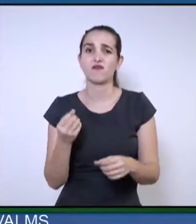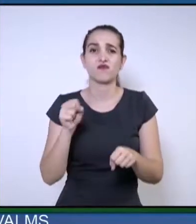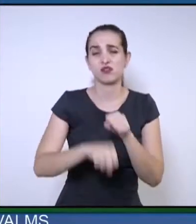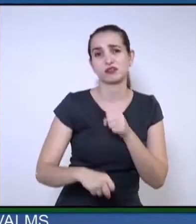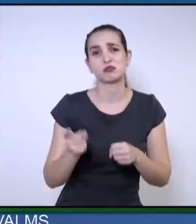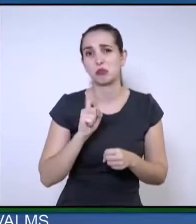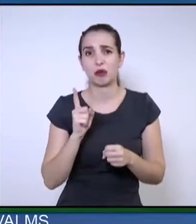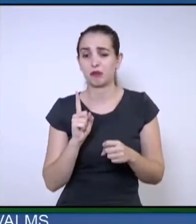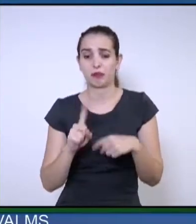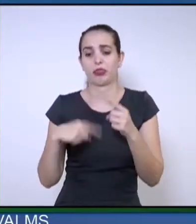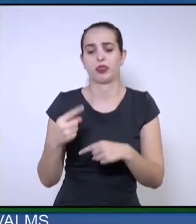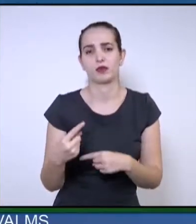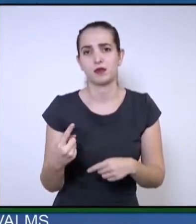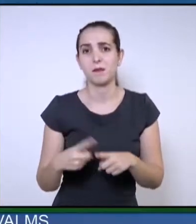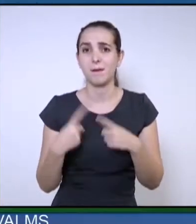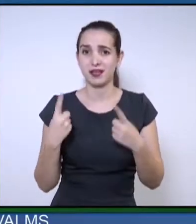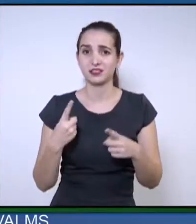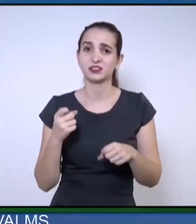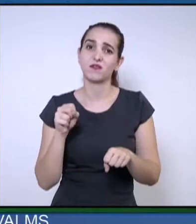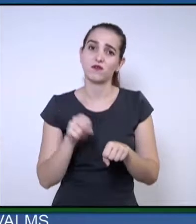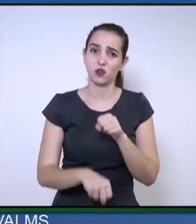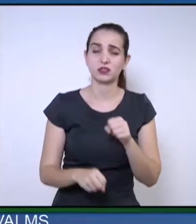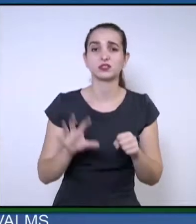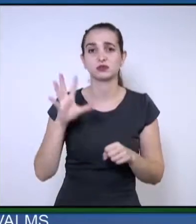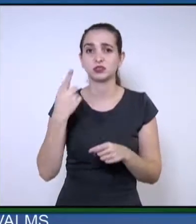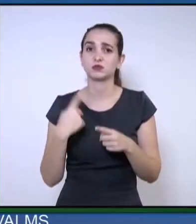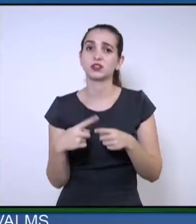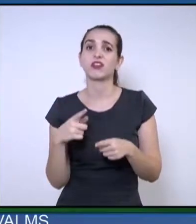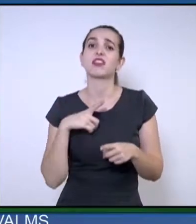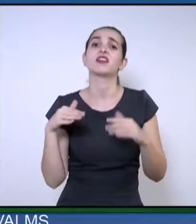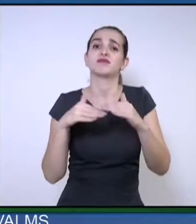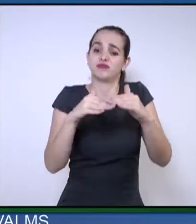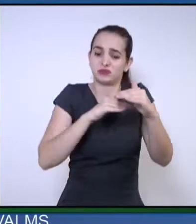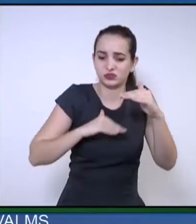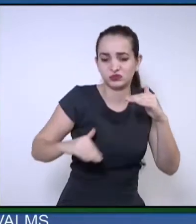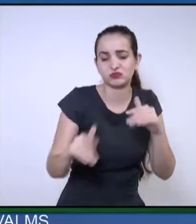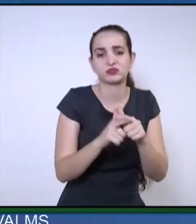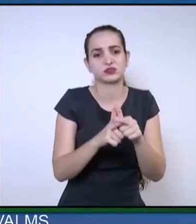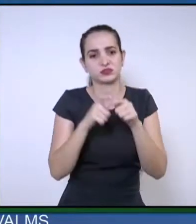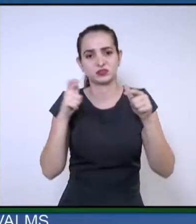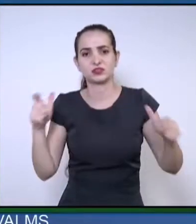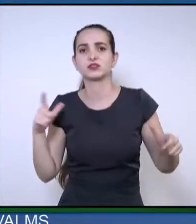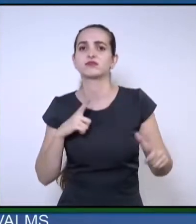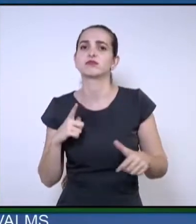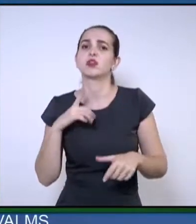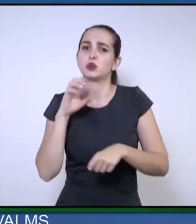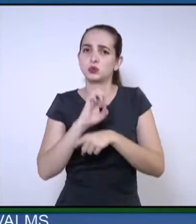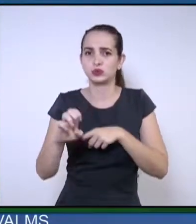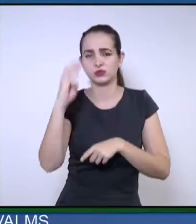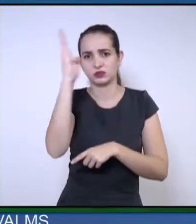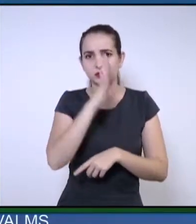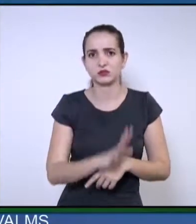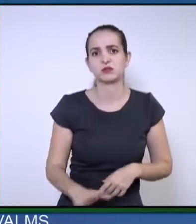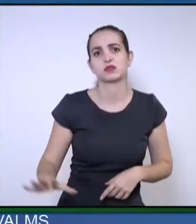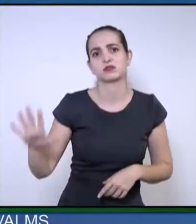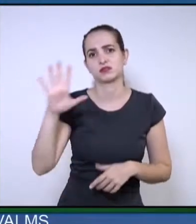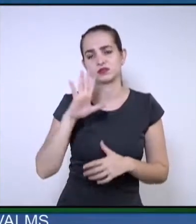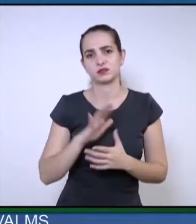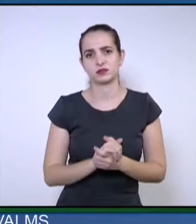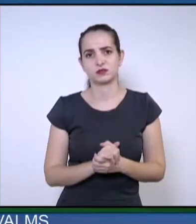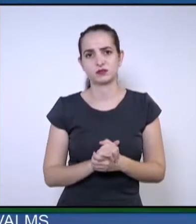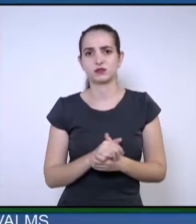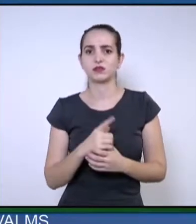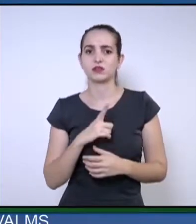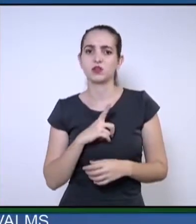A violência acontece porque tem um fundo de desigualdade muito grande que impera e que o Estado brasileiro não dá conta